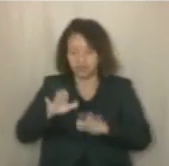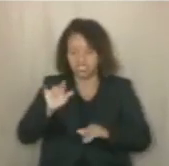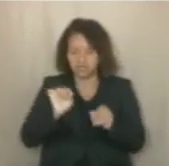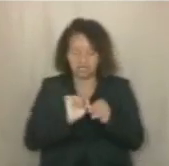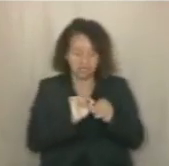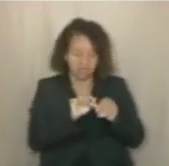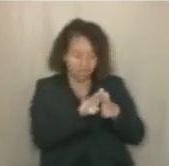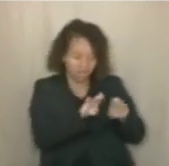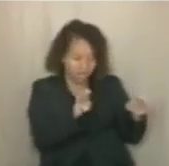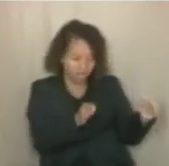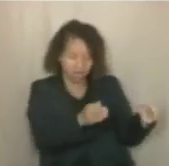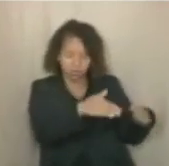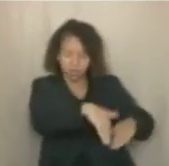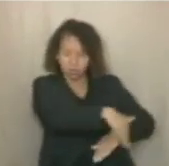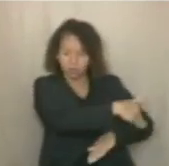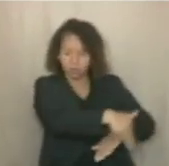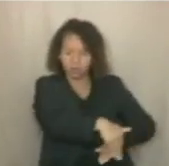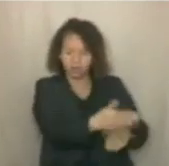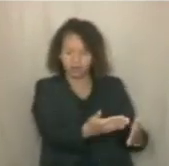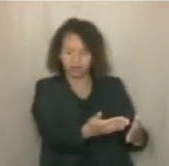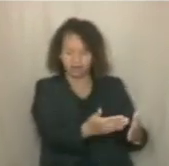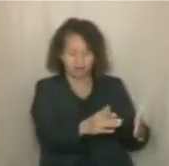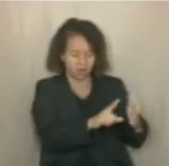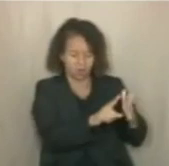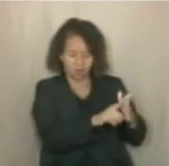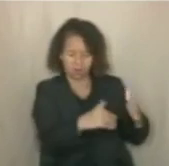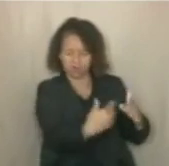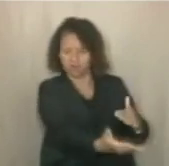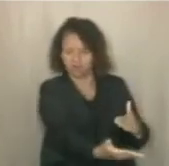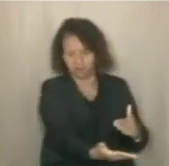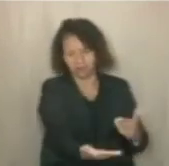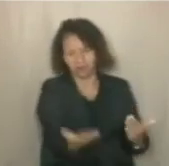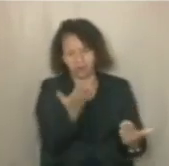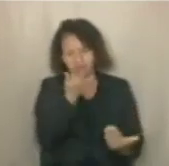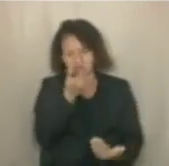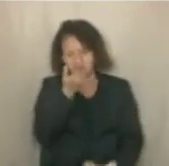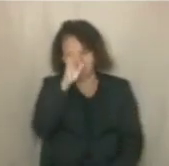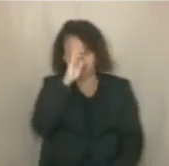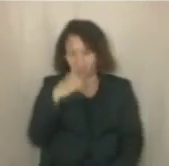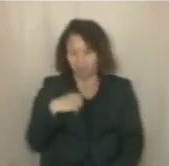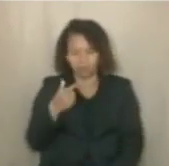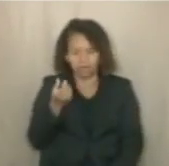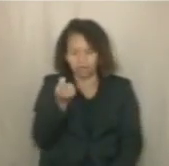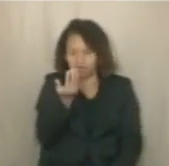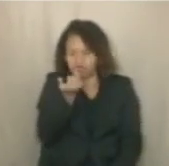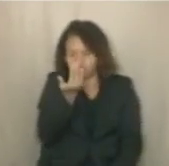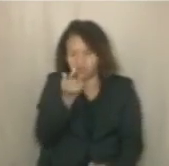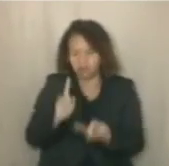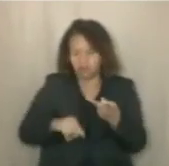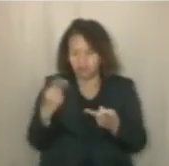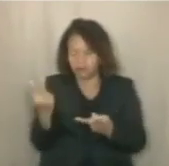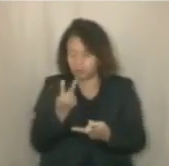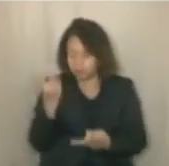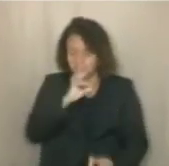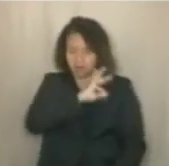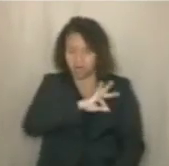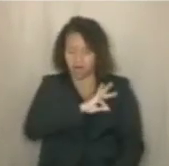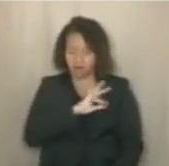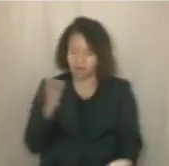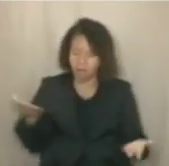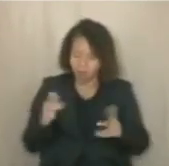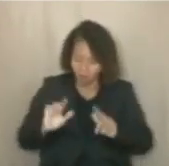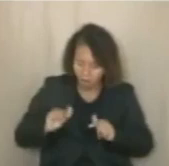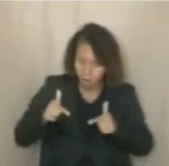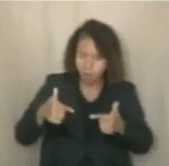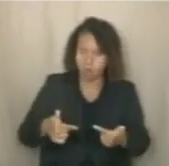numa calçada de um estabelecimento. Não tem o seu ticket valorizado, não tem um salário valorizado. E a luta agora, depois